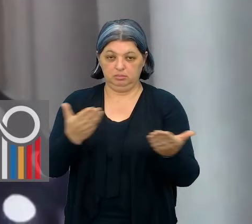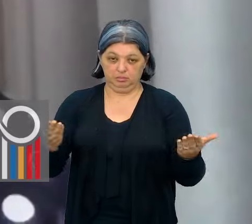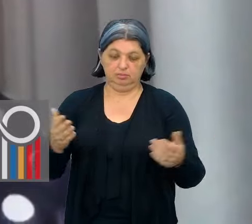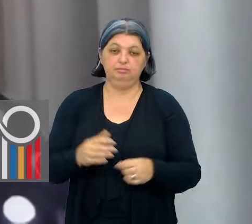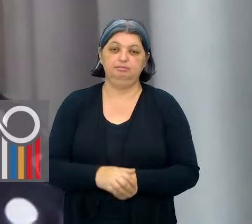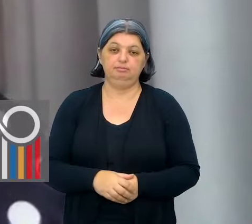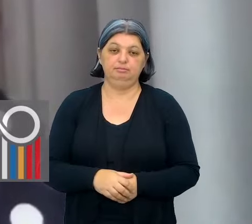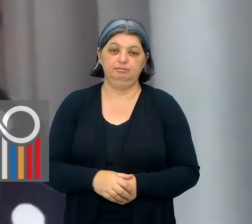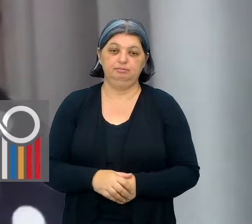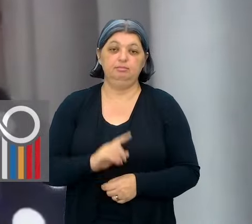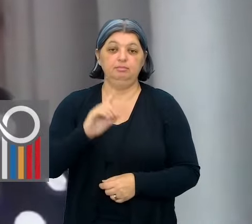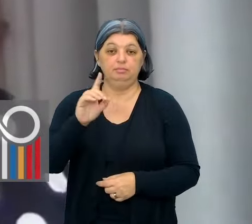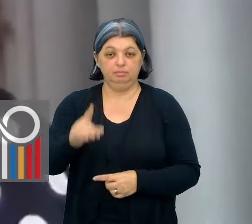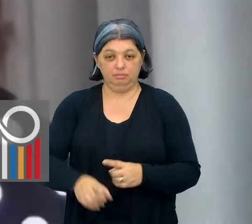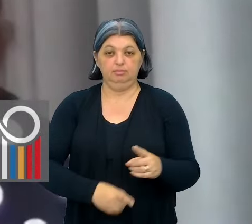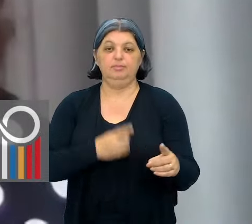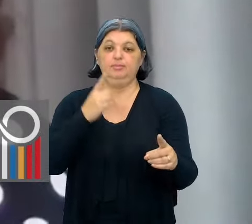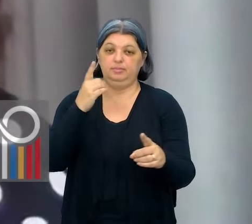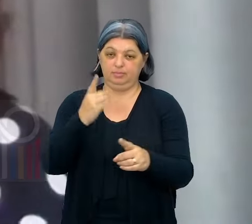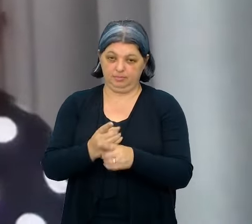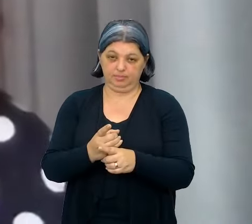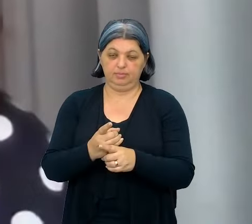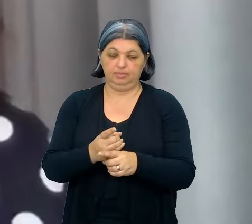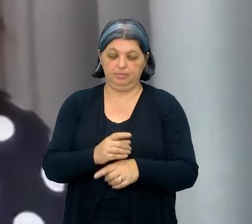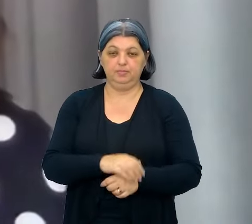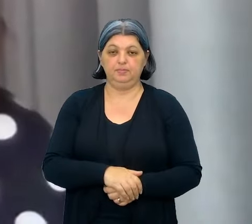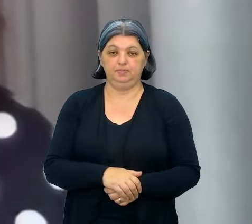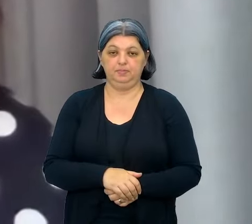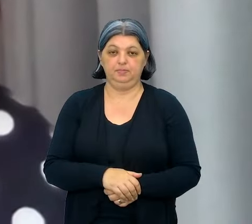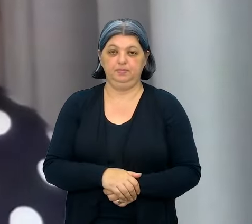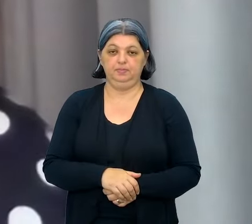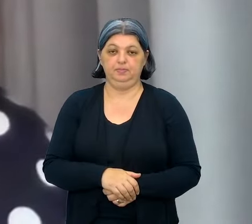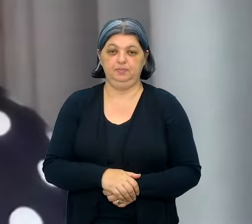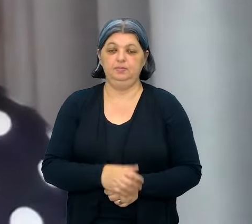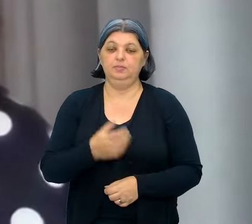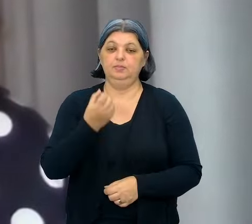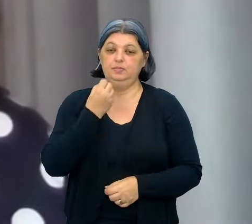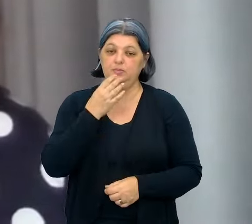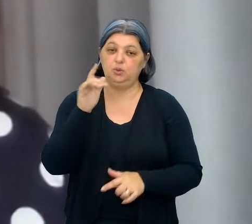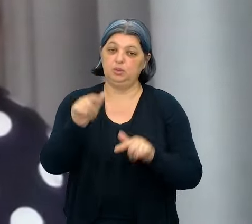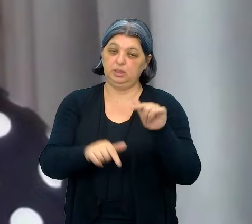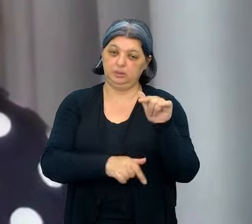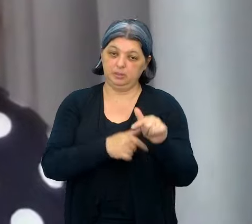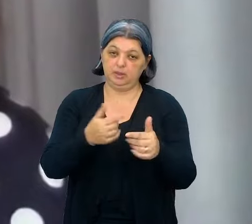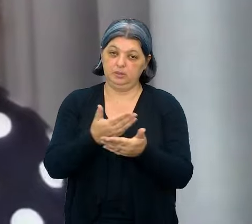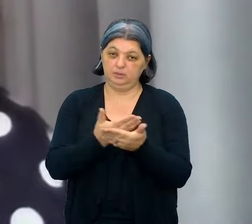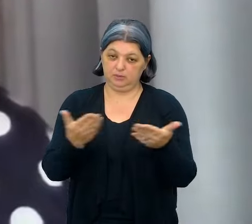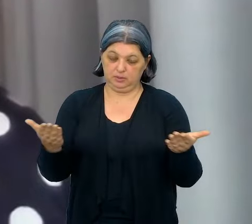espero encontrá-los bem no próximo encontro. Bom